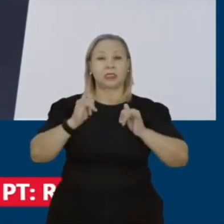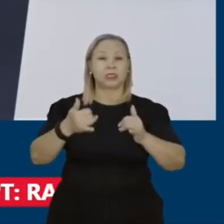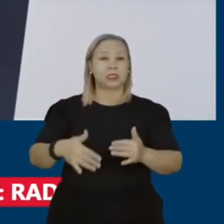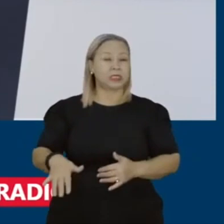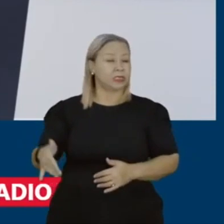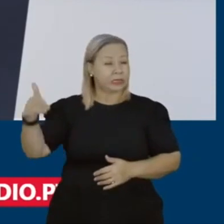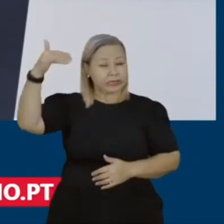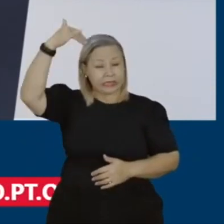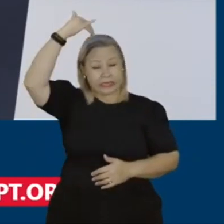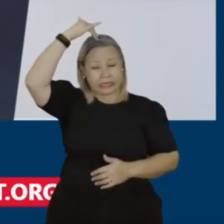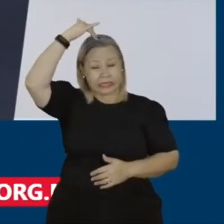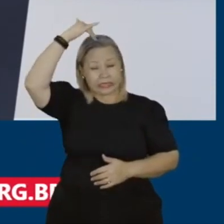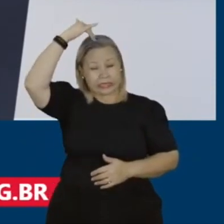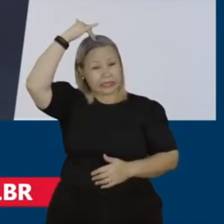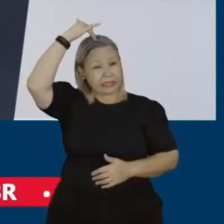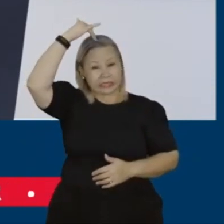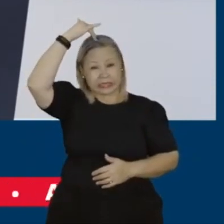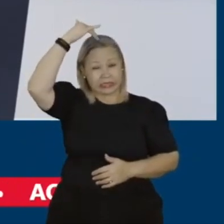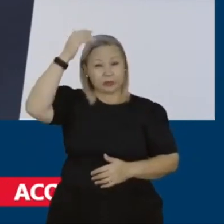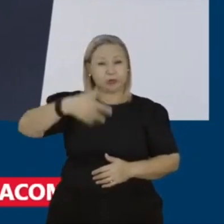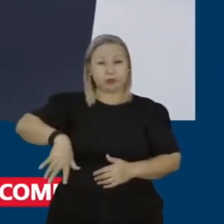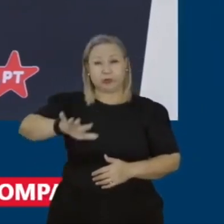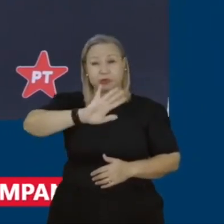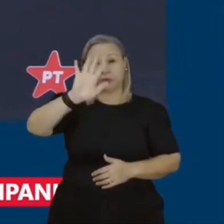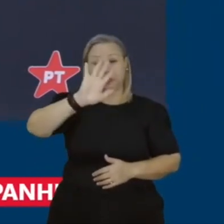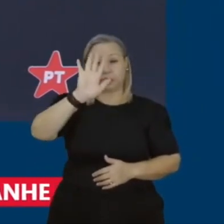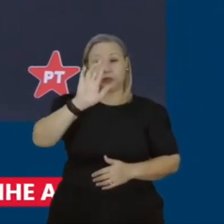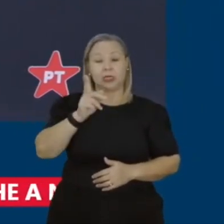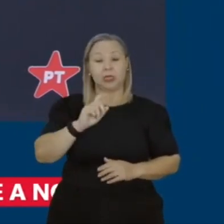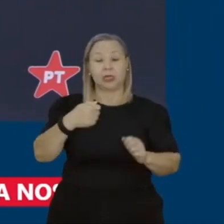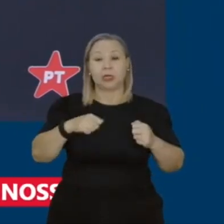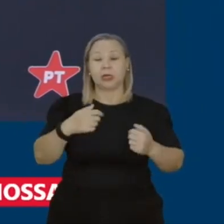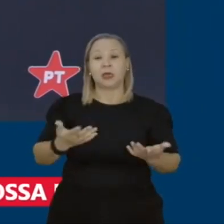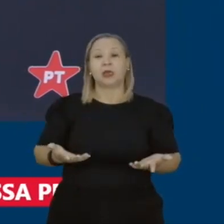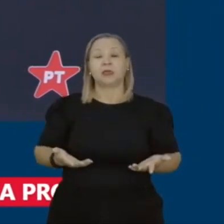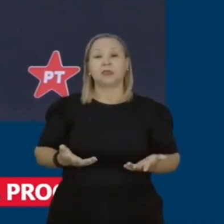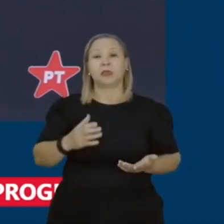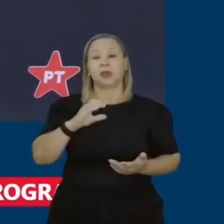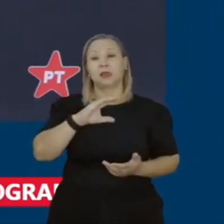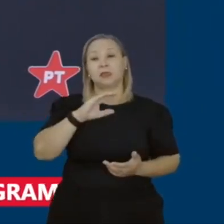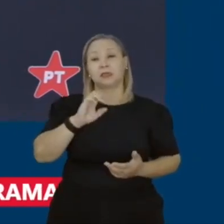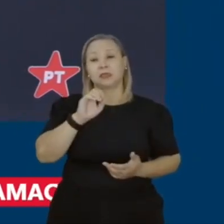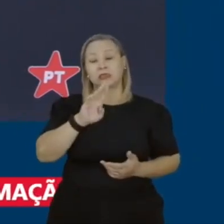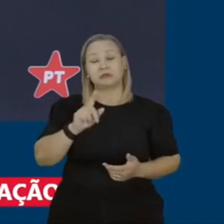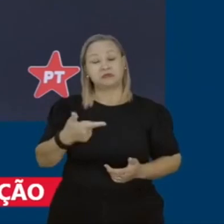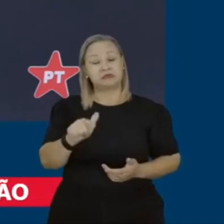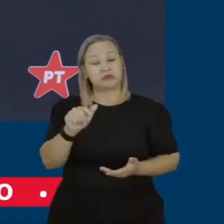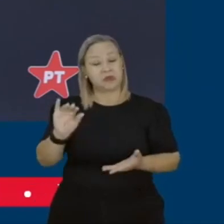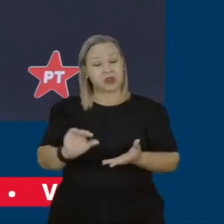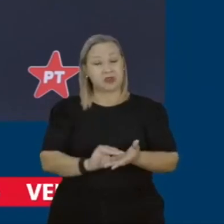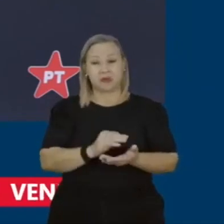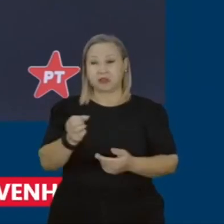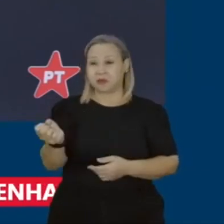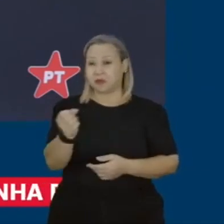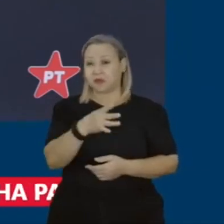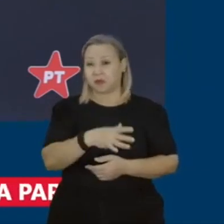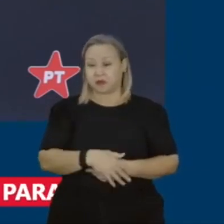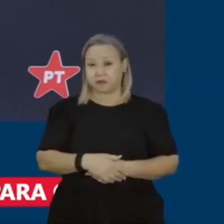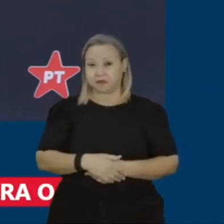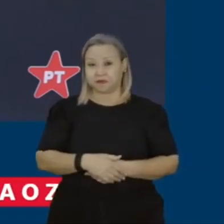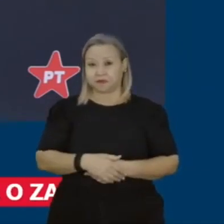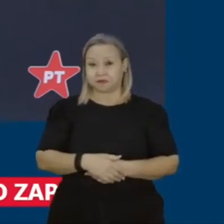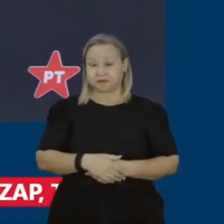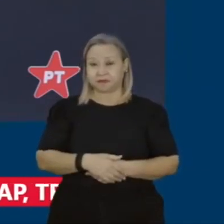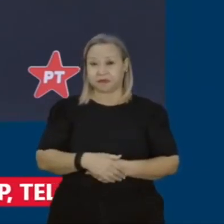escândalo, desnecessariamente. A nossa companhia de energia elétrica não tem um investimento novo. A nossa companhia